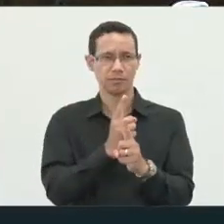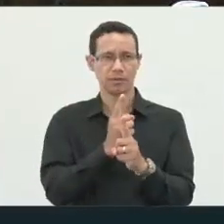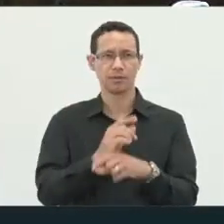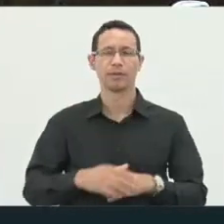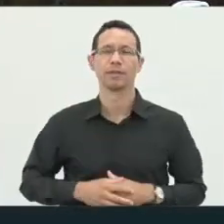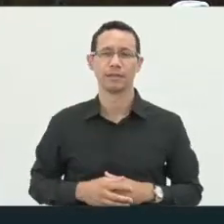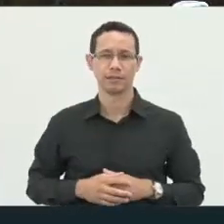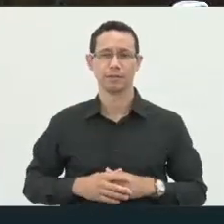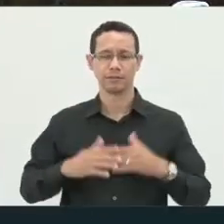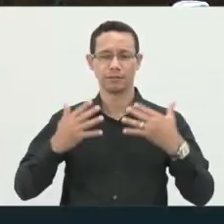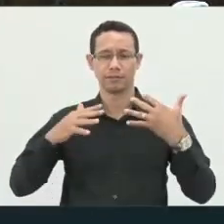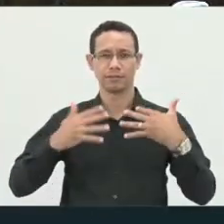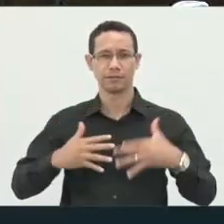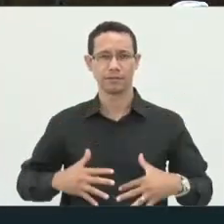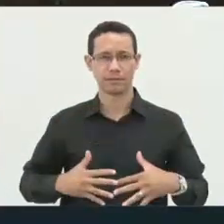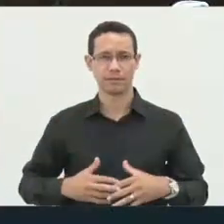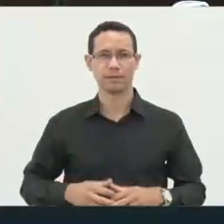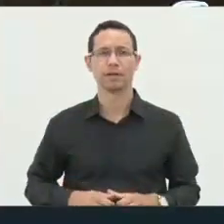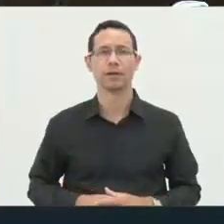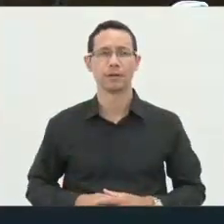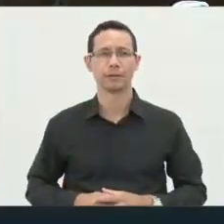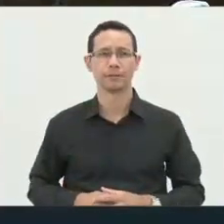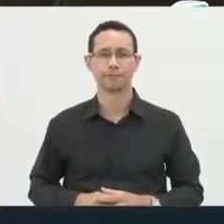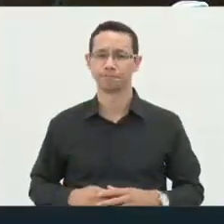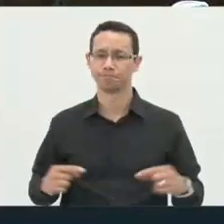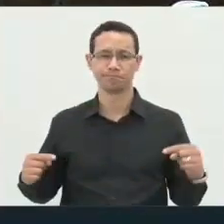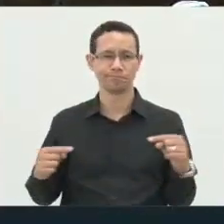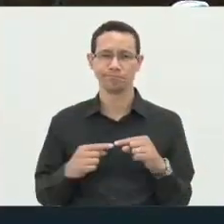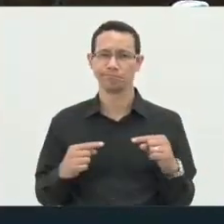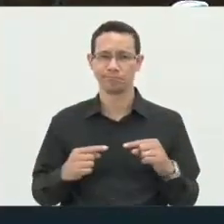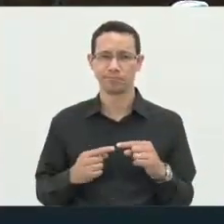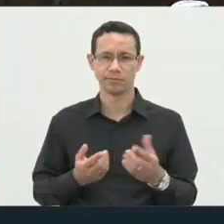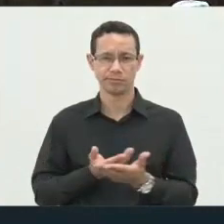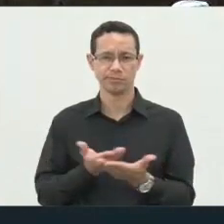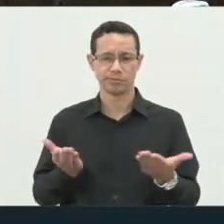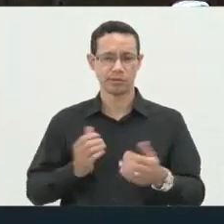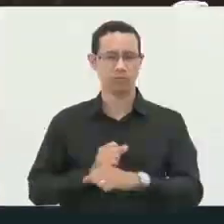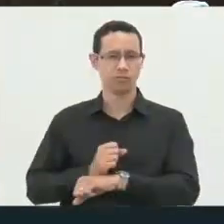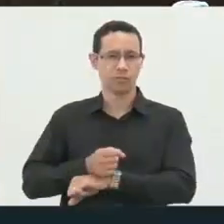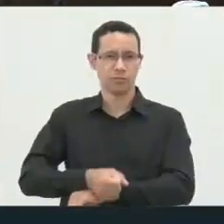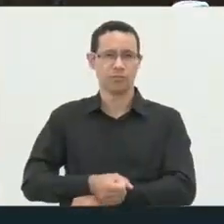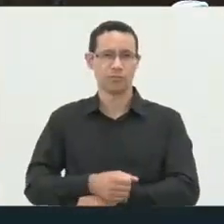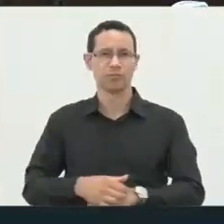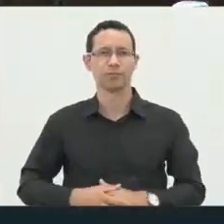degradante e análoga a escravidão